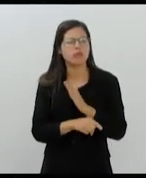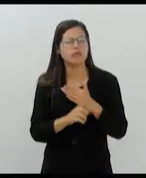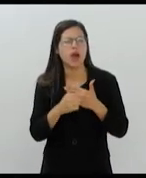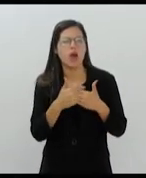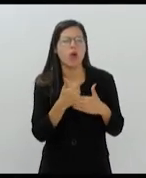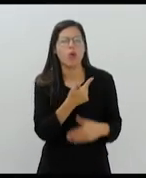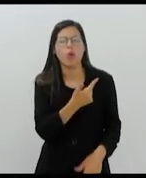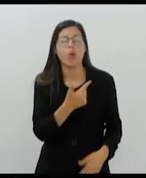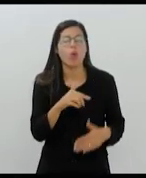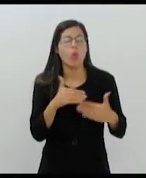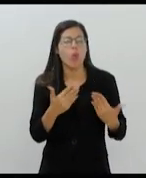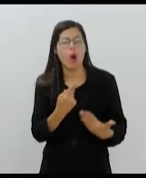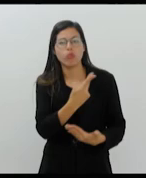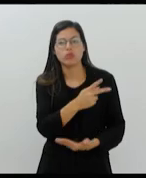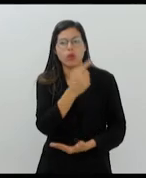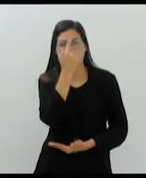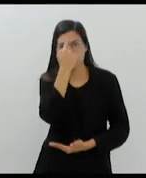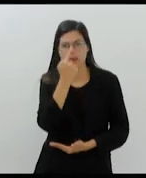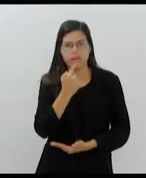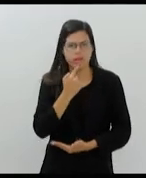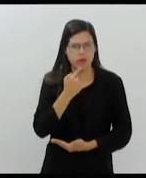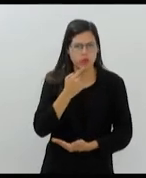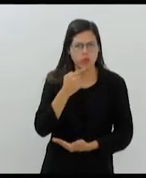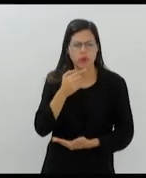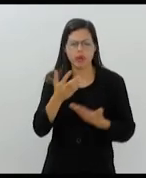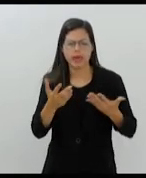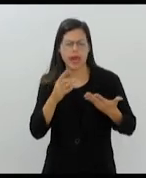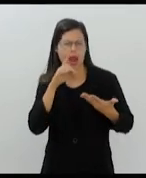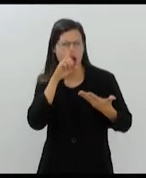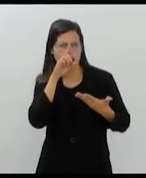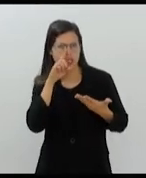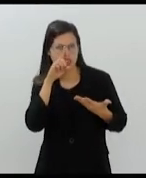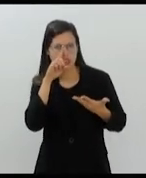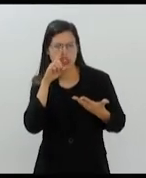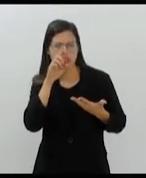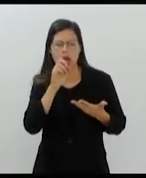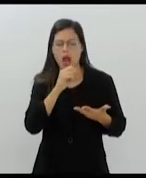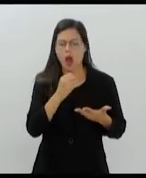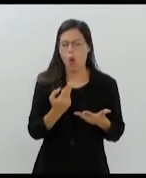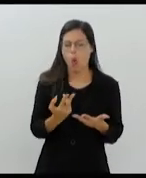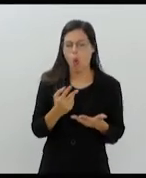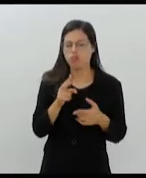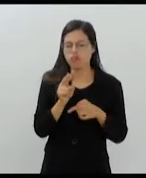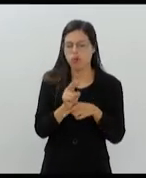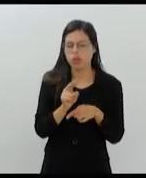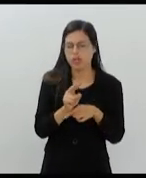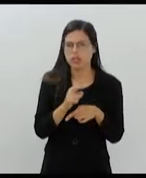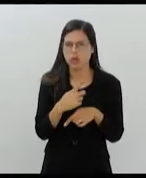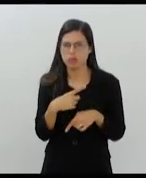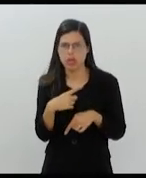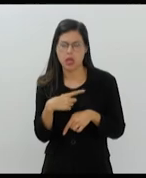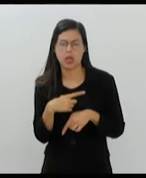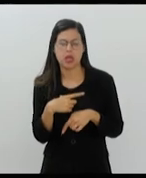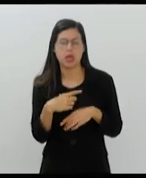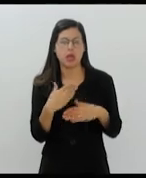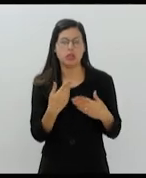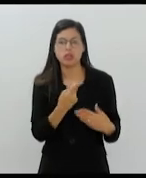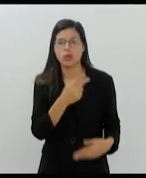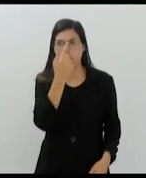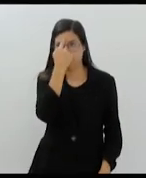perfil? O senhor quer arriscar? O senhor é conservador? Qual é o seu perfil? Se